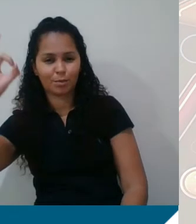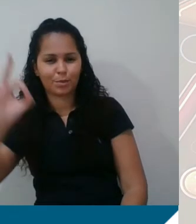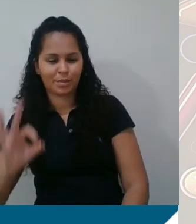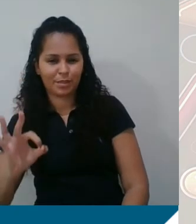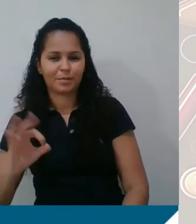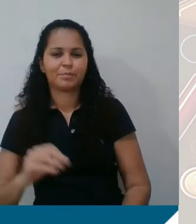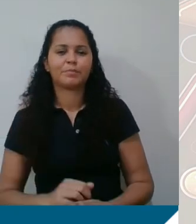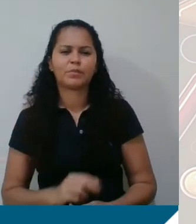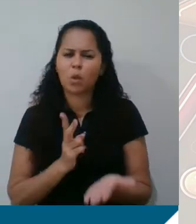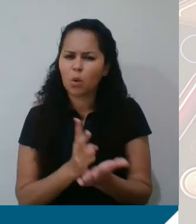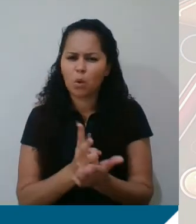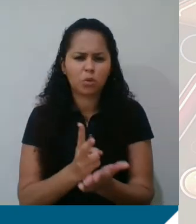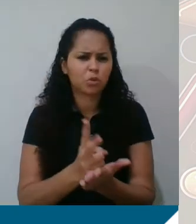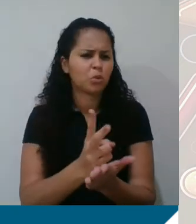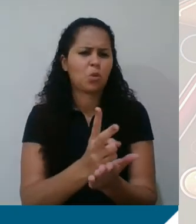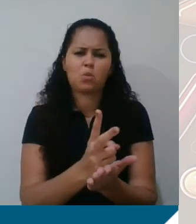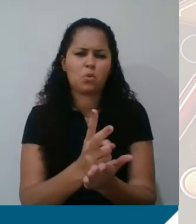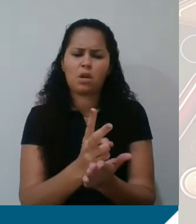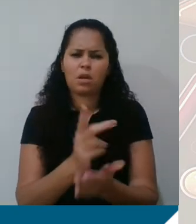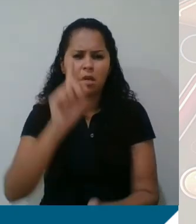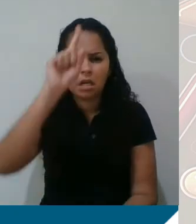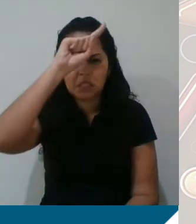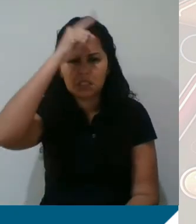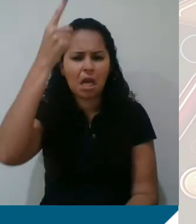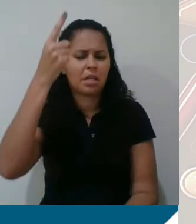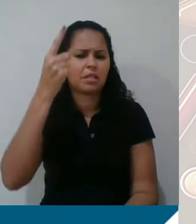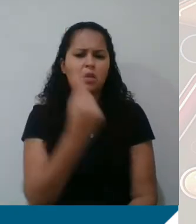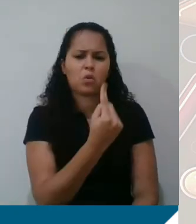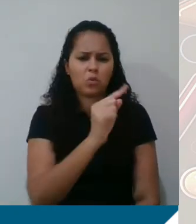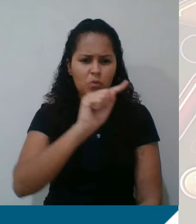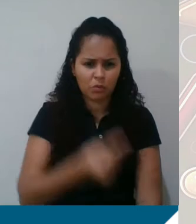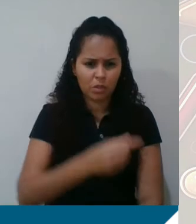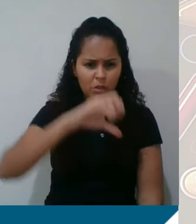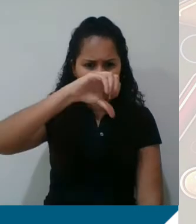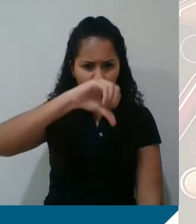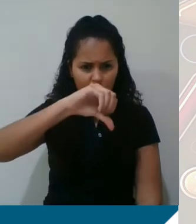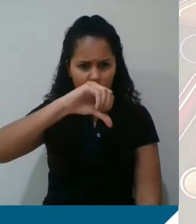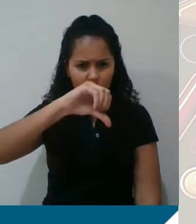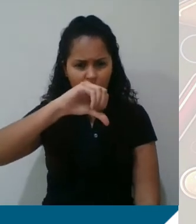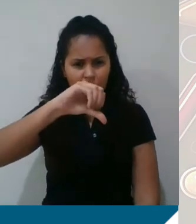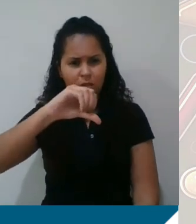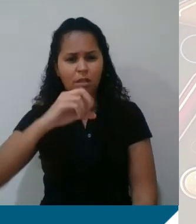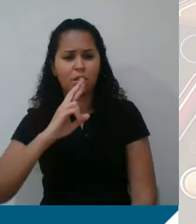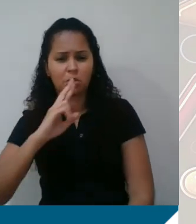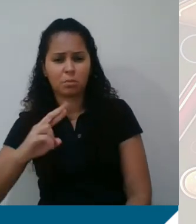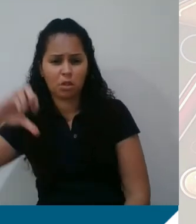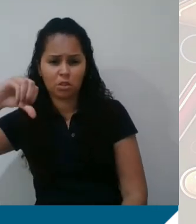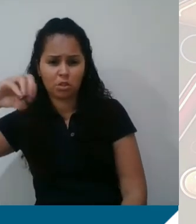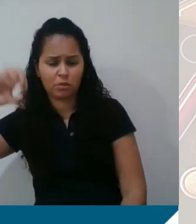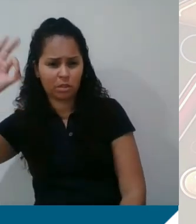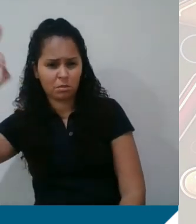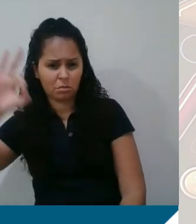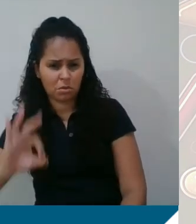do que ele valia. Bem, se a gente continuar nesse mesmo estudo, multiplicando por 1,9, o aumento é